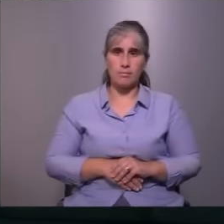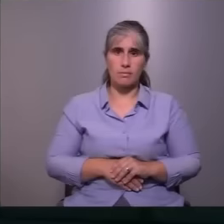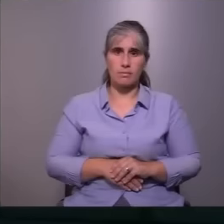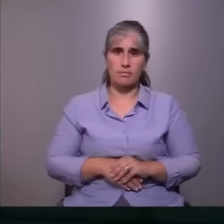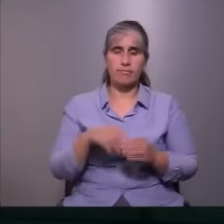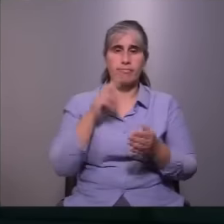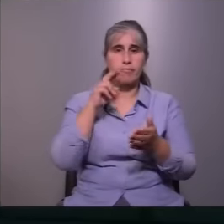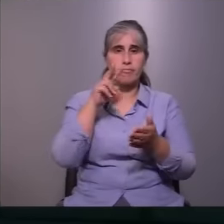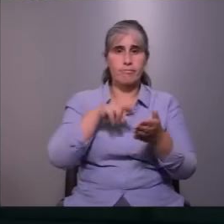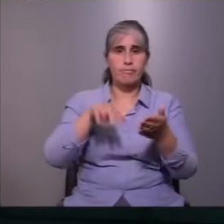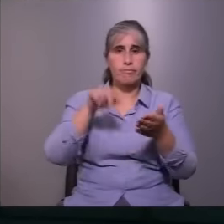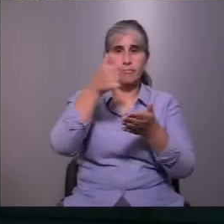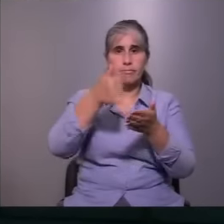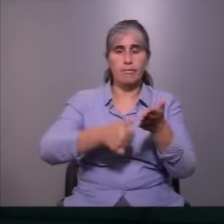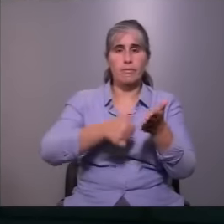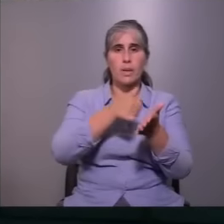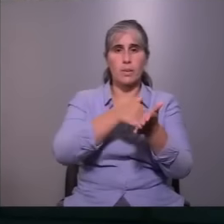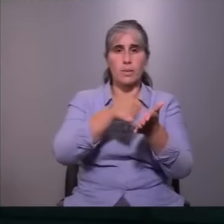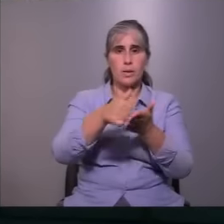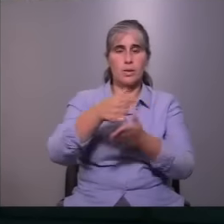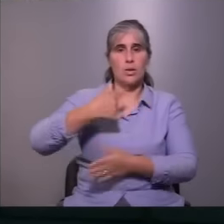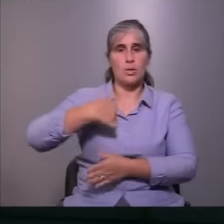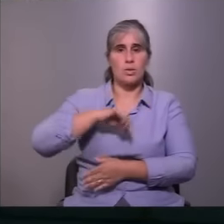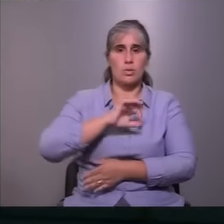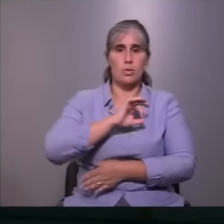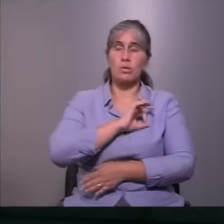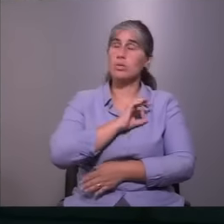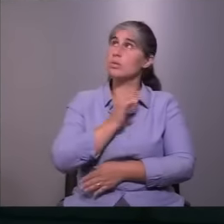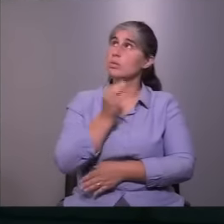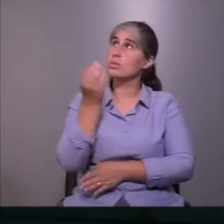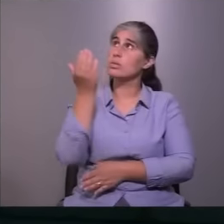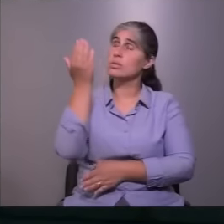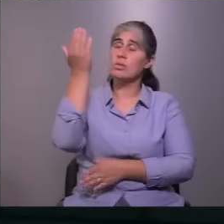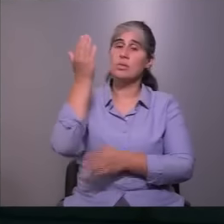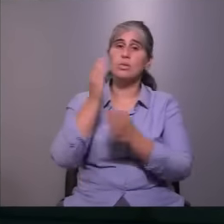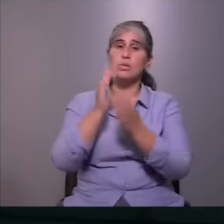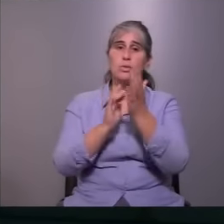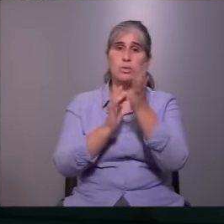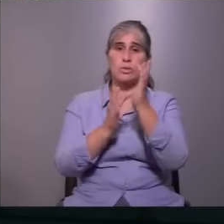Ele está no meio de nós.